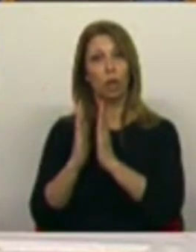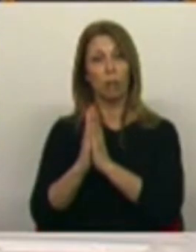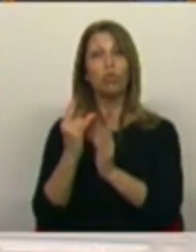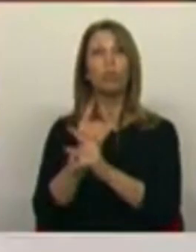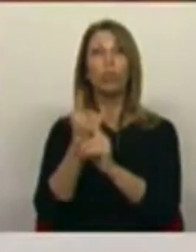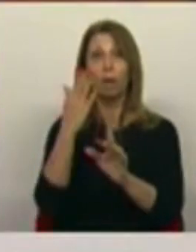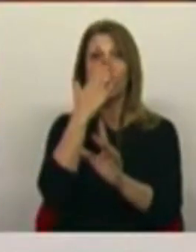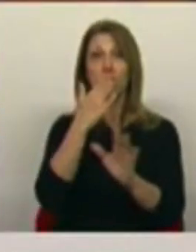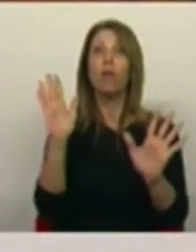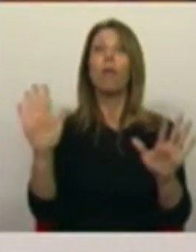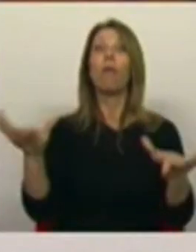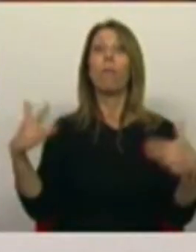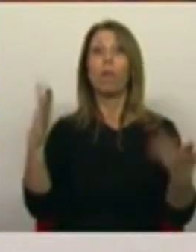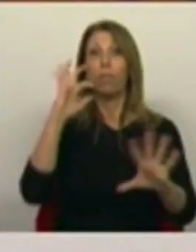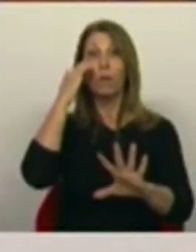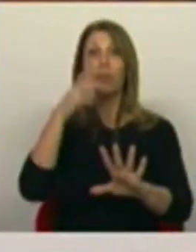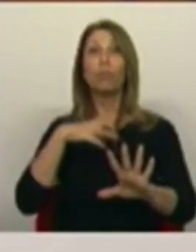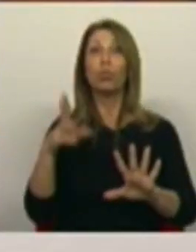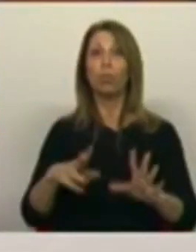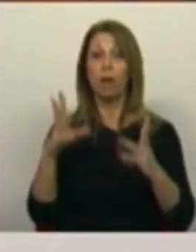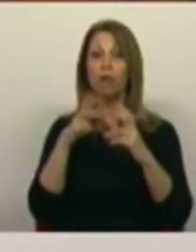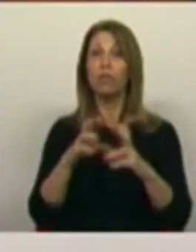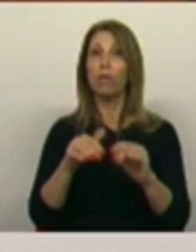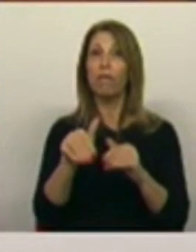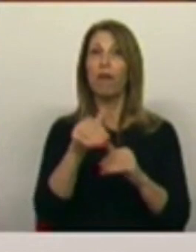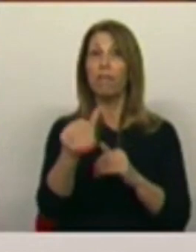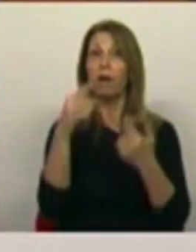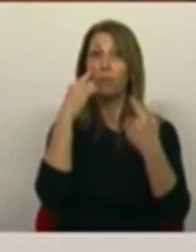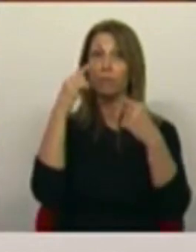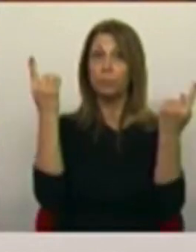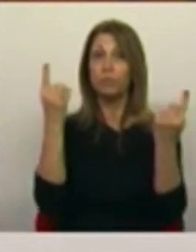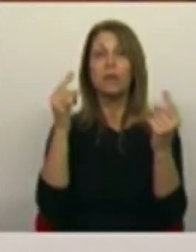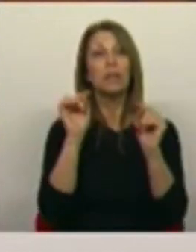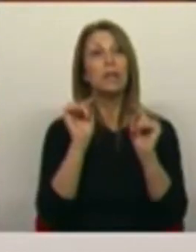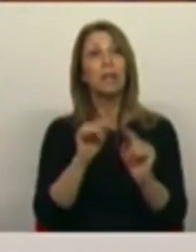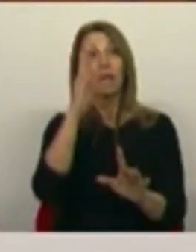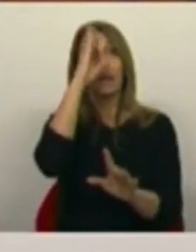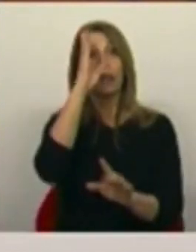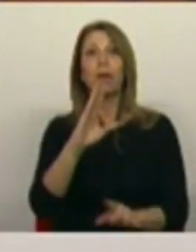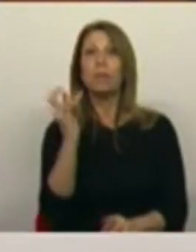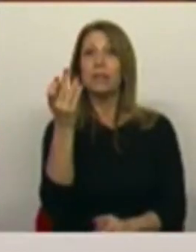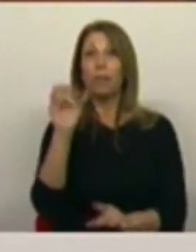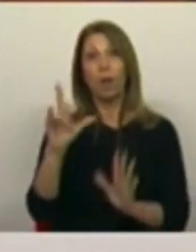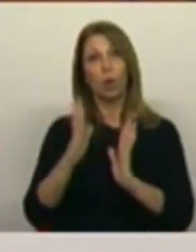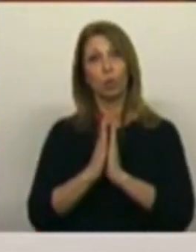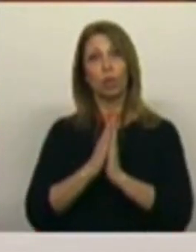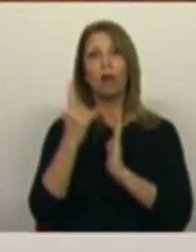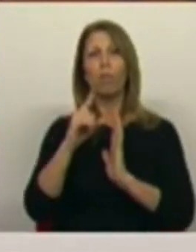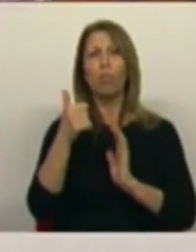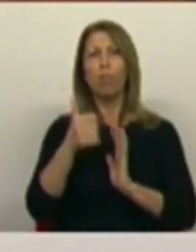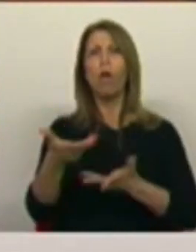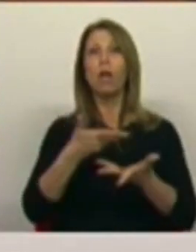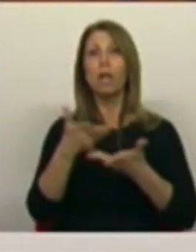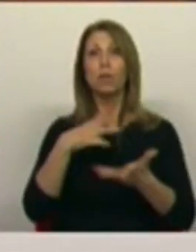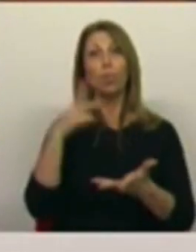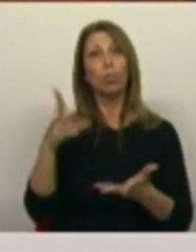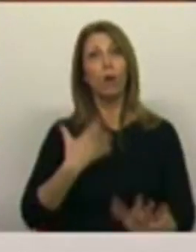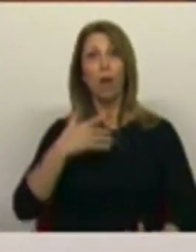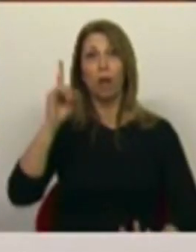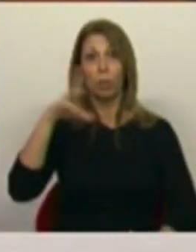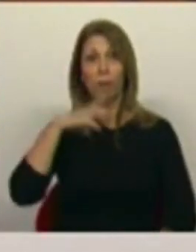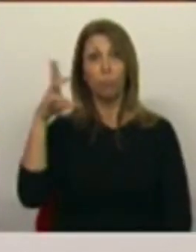vir a melindrar Portugal nas investigações que venham a ser conhecidas. Isto é sabido que Isabel dos Santos tem uma boa relação com Portugal, com as autoridades